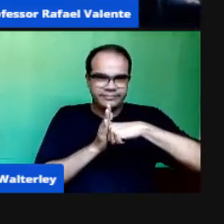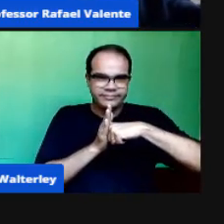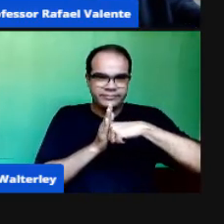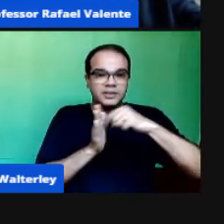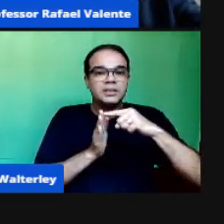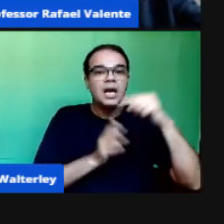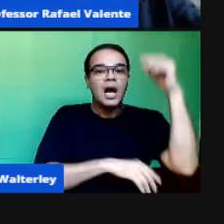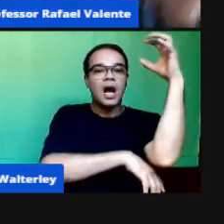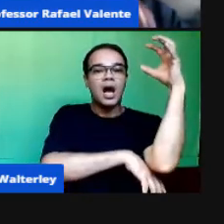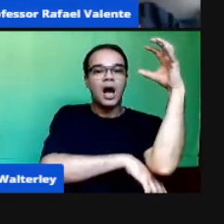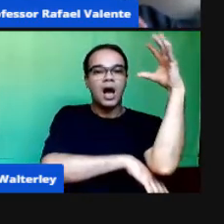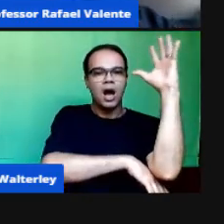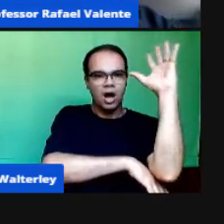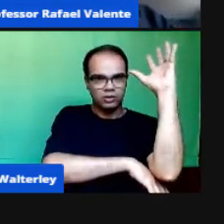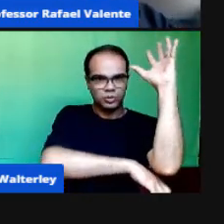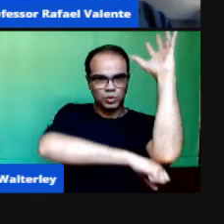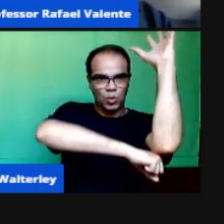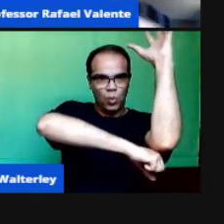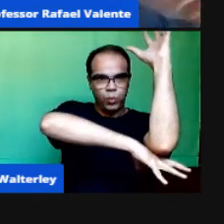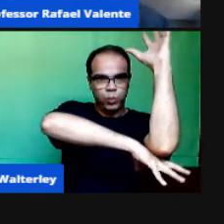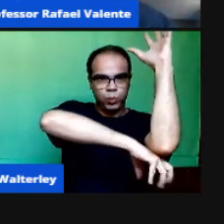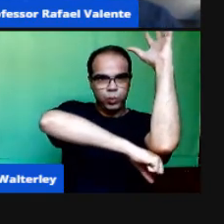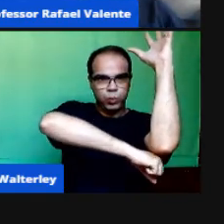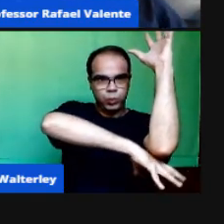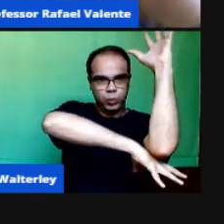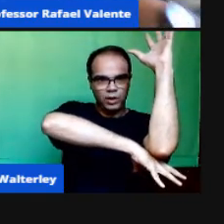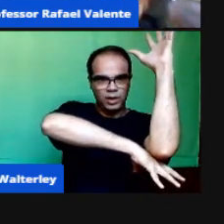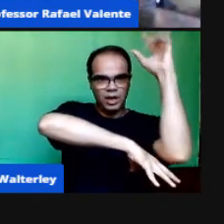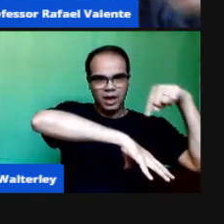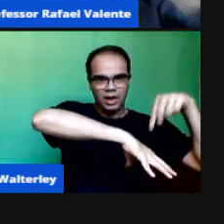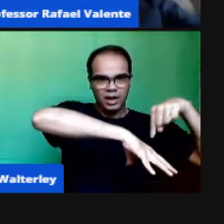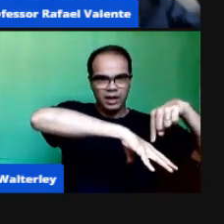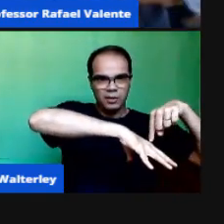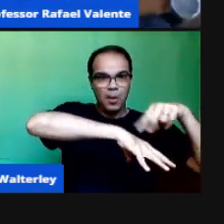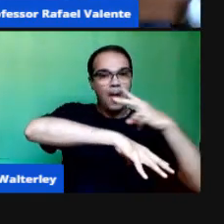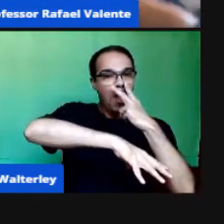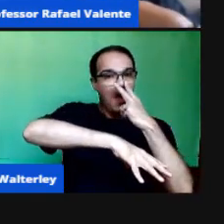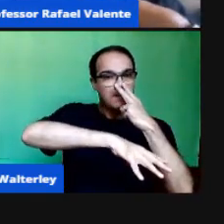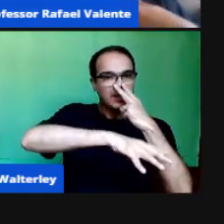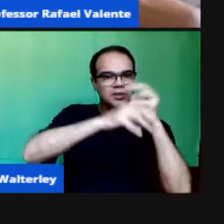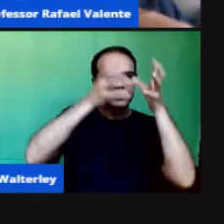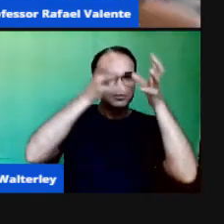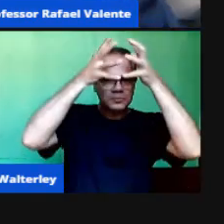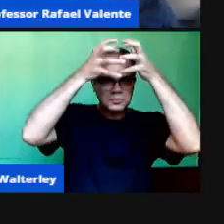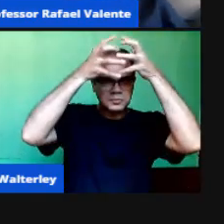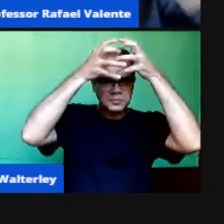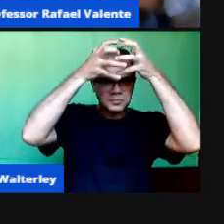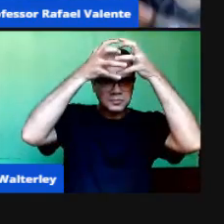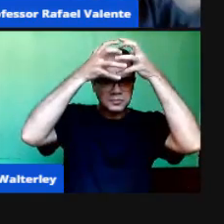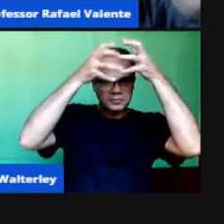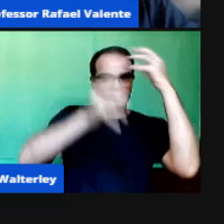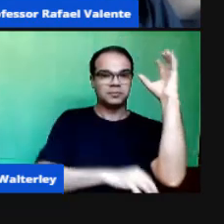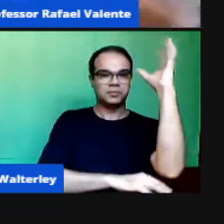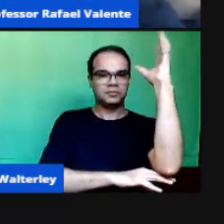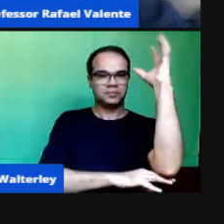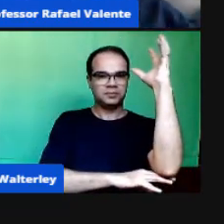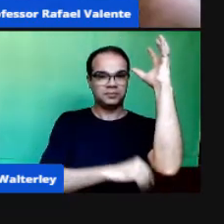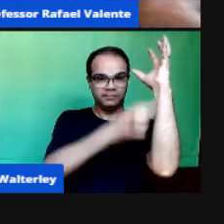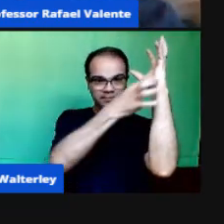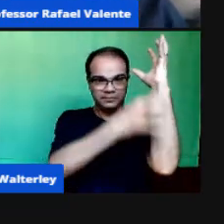mente inconsciente. O tronco é a nossa vida social, aliás, é a nossa vida interna, né? Quem eu